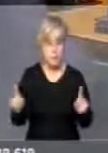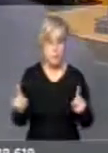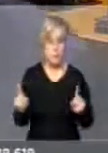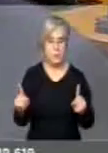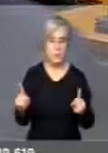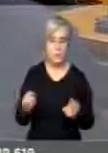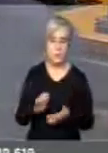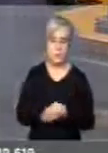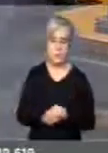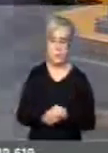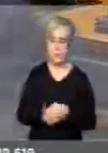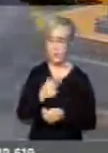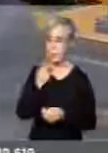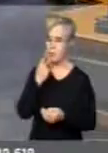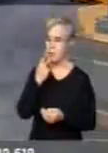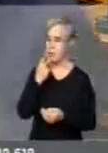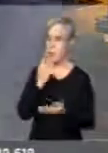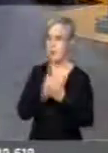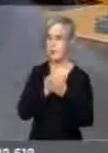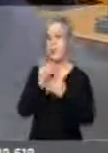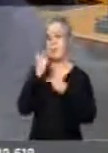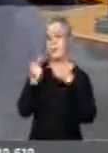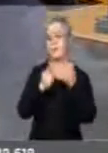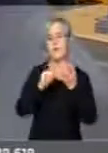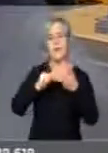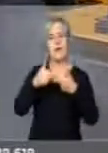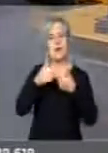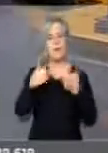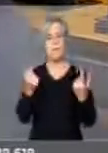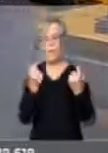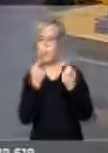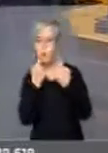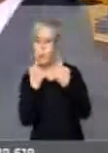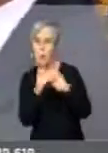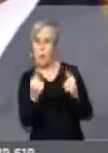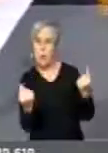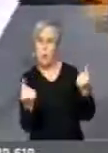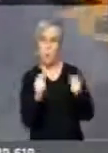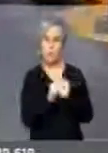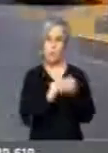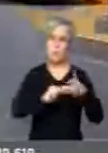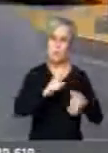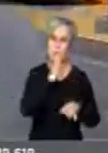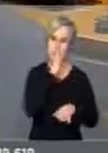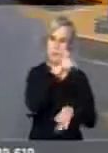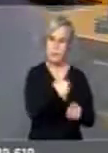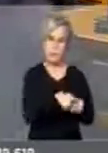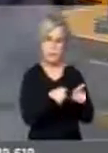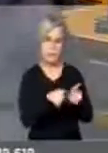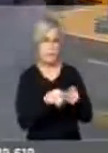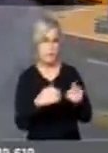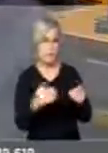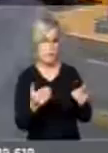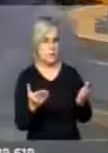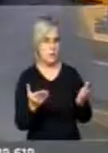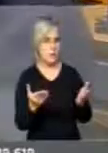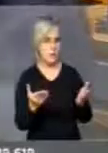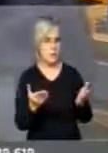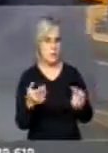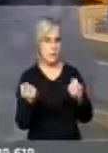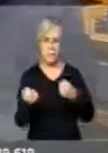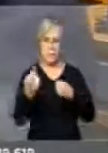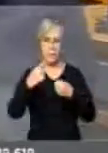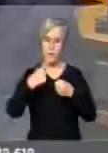Moro não é um bom juiz, que a Justiça Federal não atua de acordo, que a Polícia Federal tem que ser subordinada ao Poder Executivo. Voltar a ser o quê?